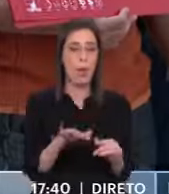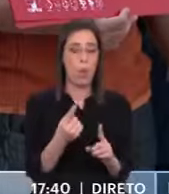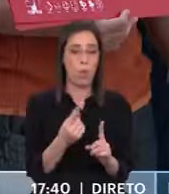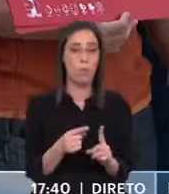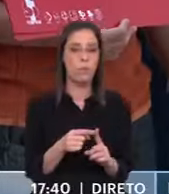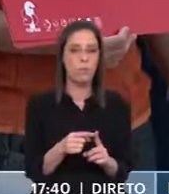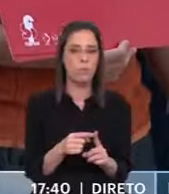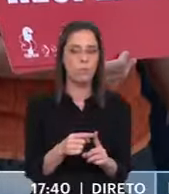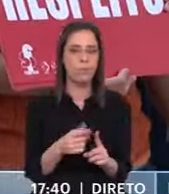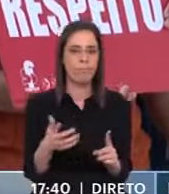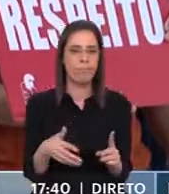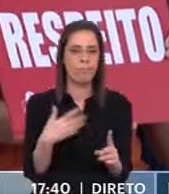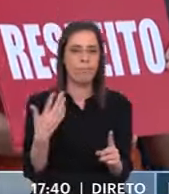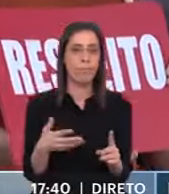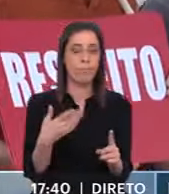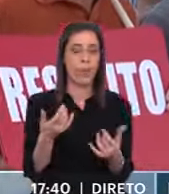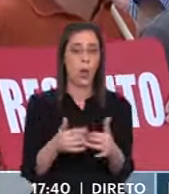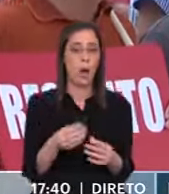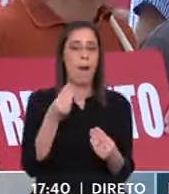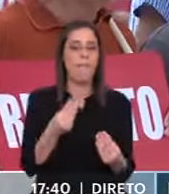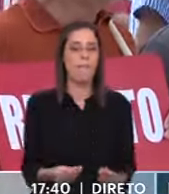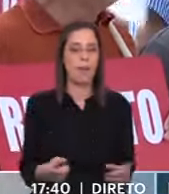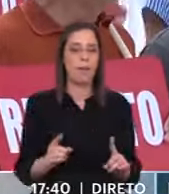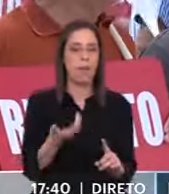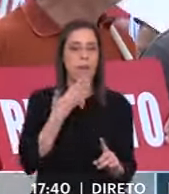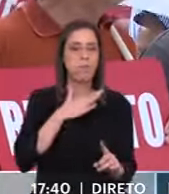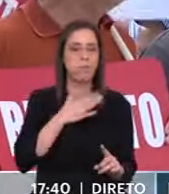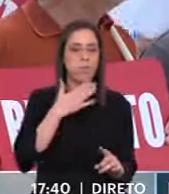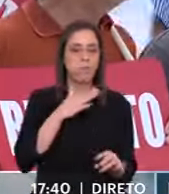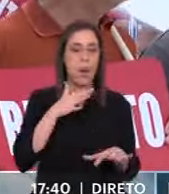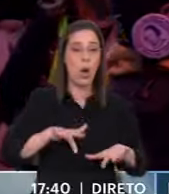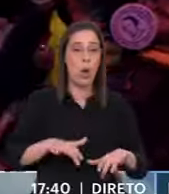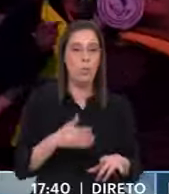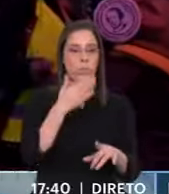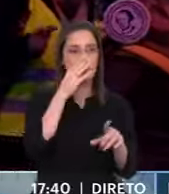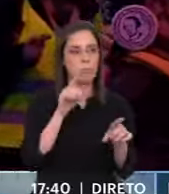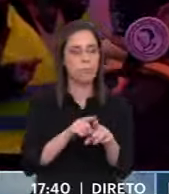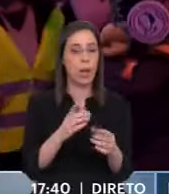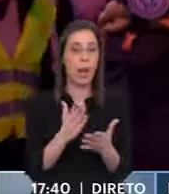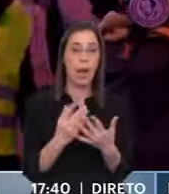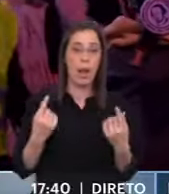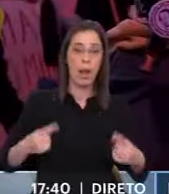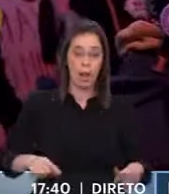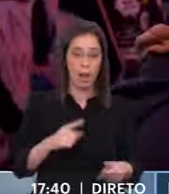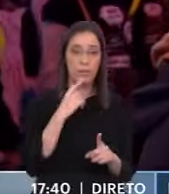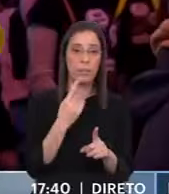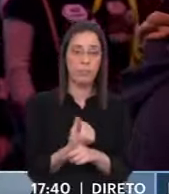é, enfim, um grande computador, mas um computador do género do que as escolas têm, para